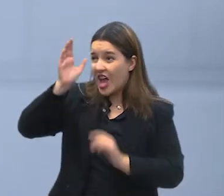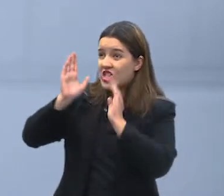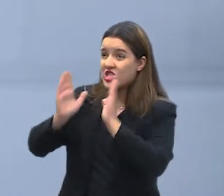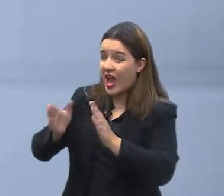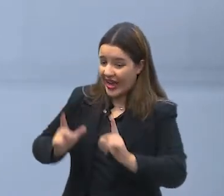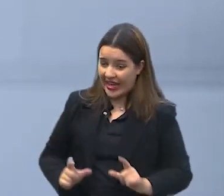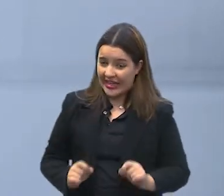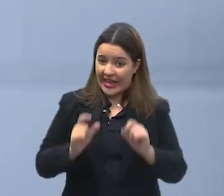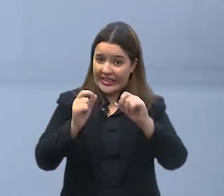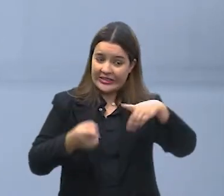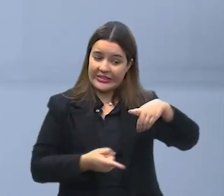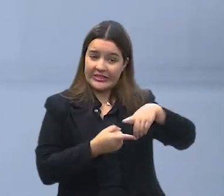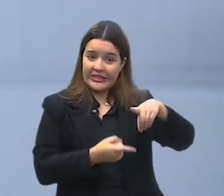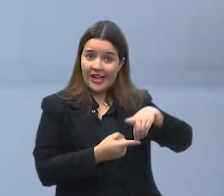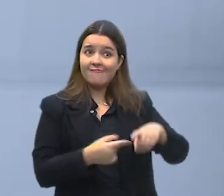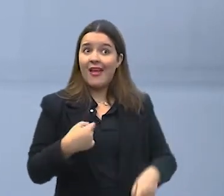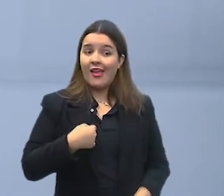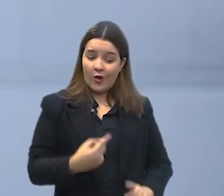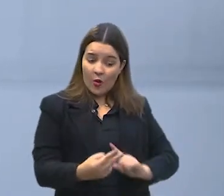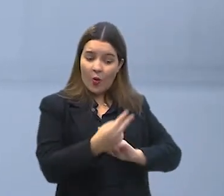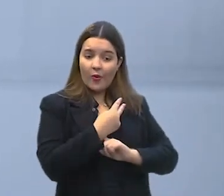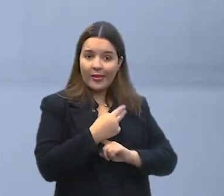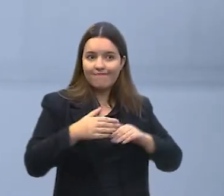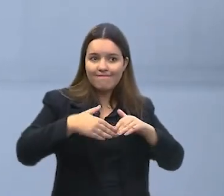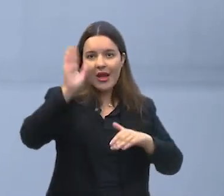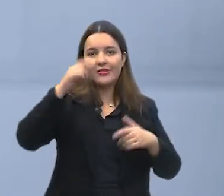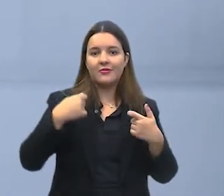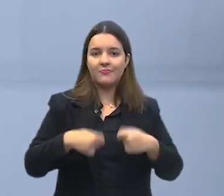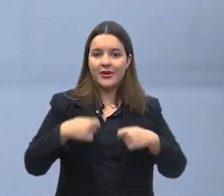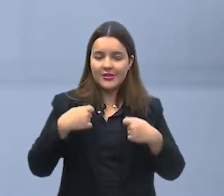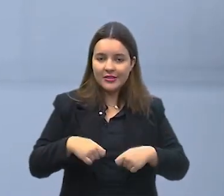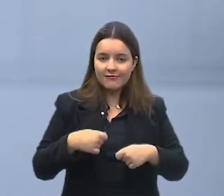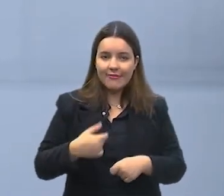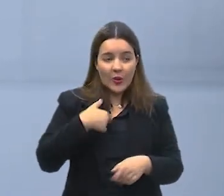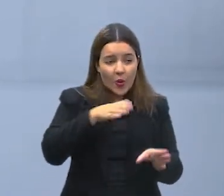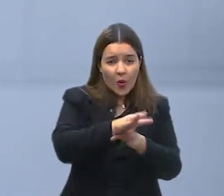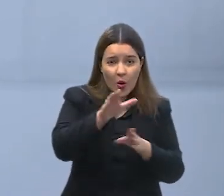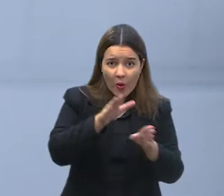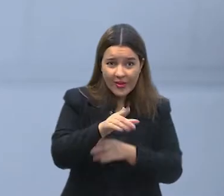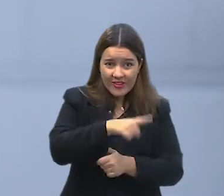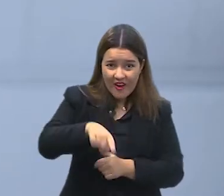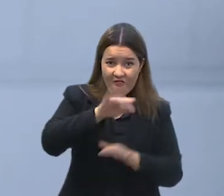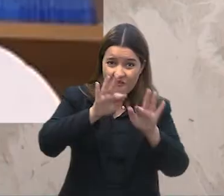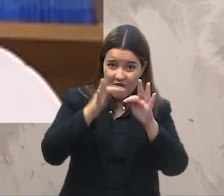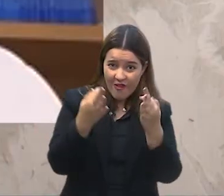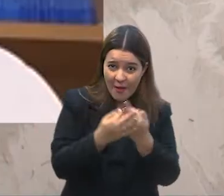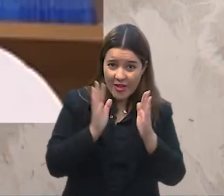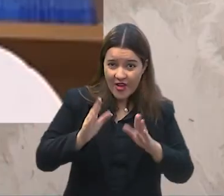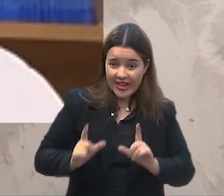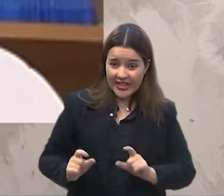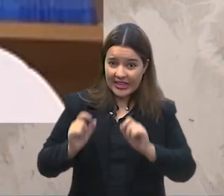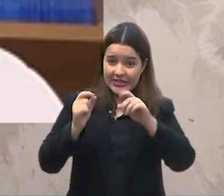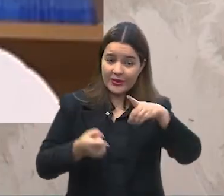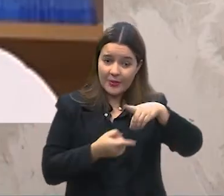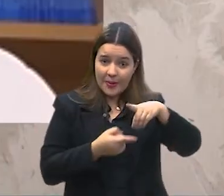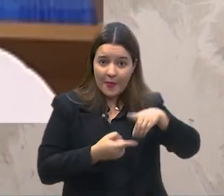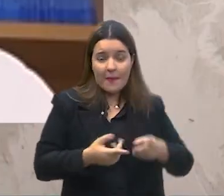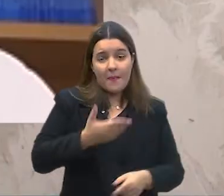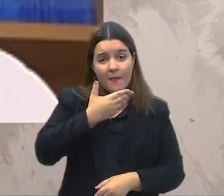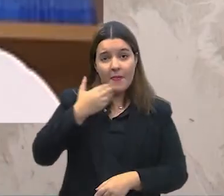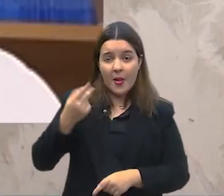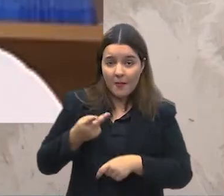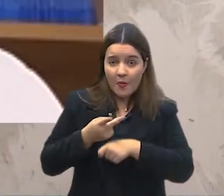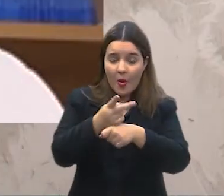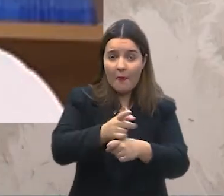com câncer de próstata diagnosticado. Então, esses indivíduos a gente aconselha a buscarem, a visitar o seu